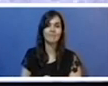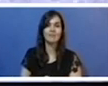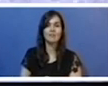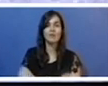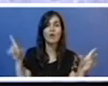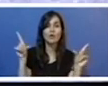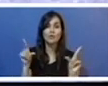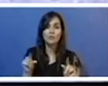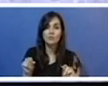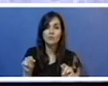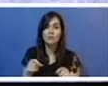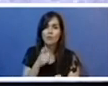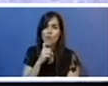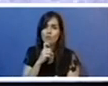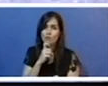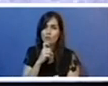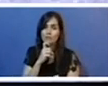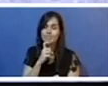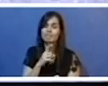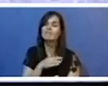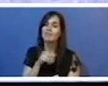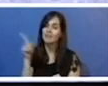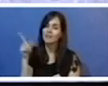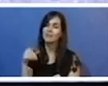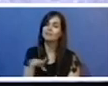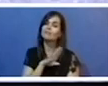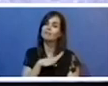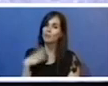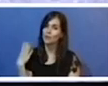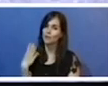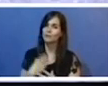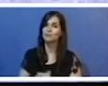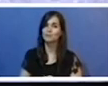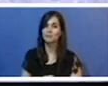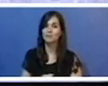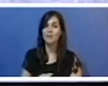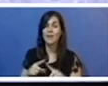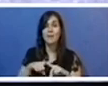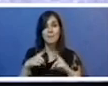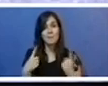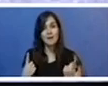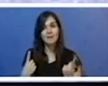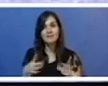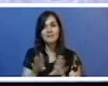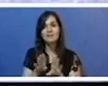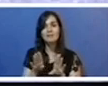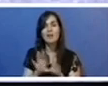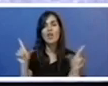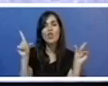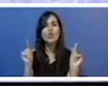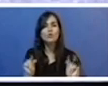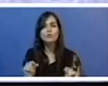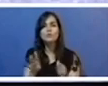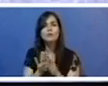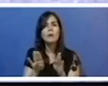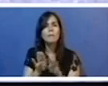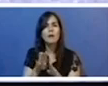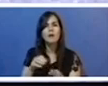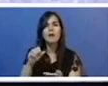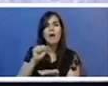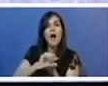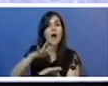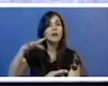redução da temperatura, foi fatal para esse grupo. Além disso, com a redução da incidência de radiação